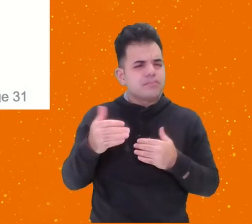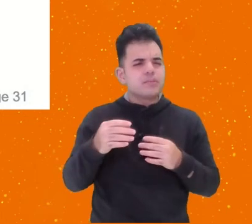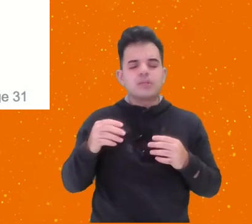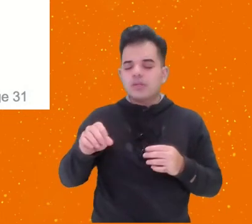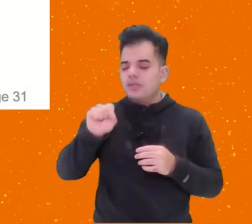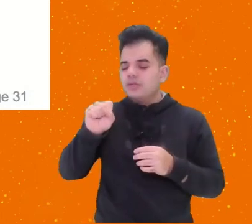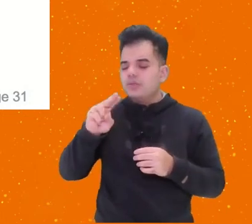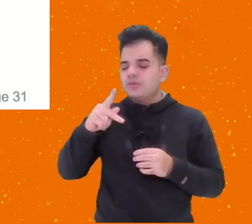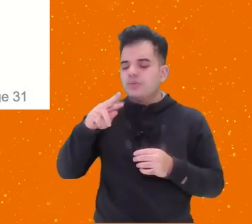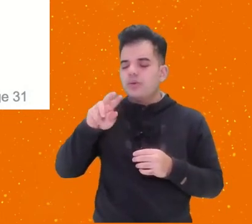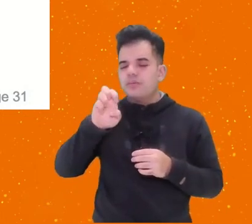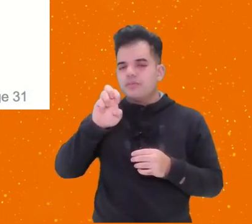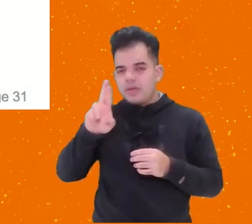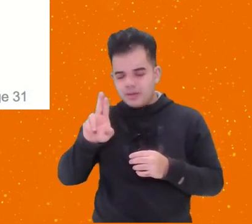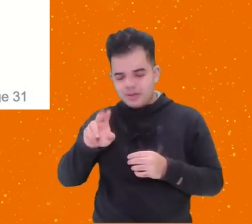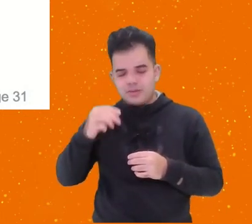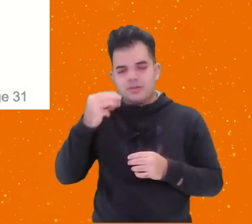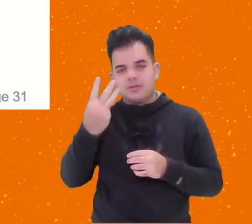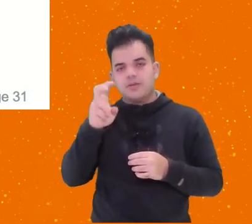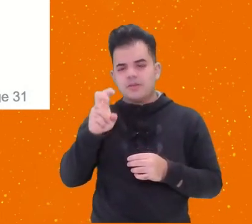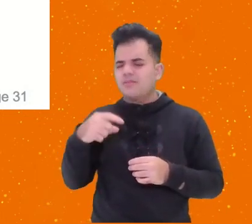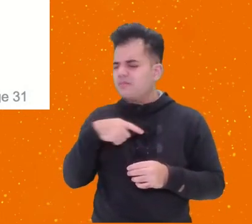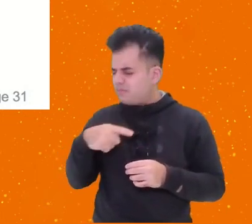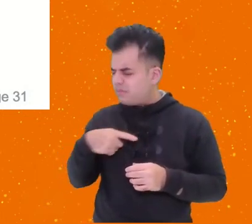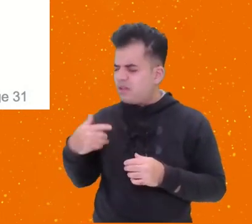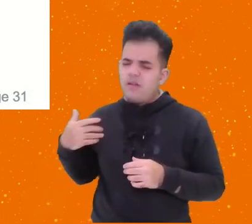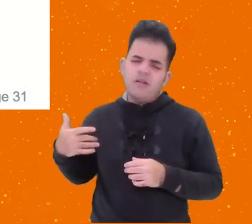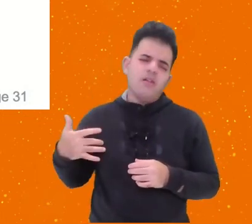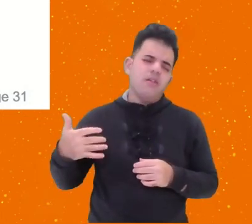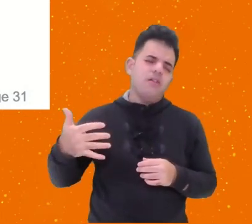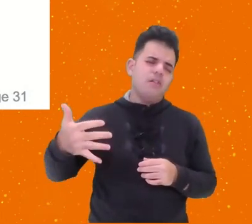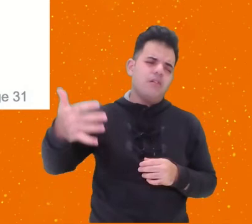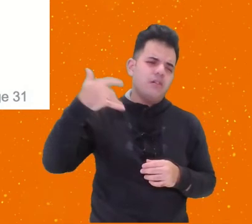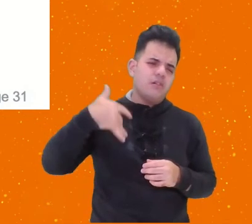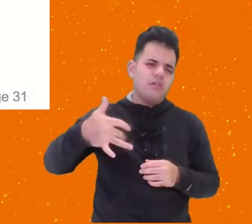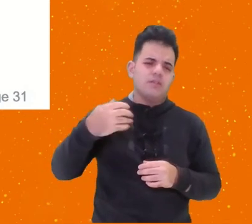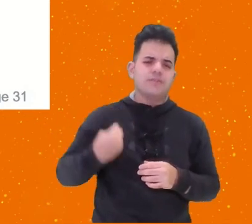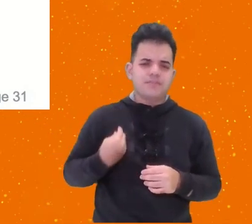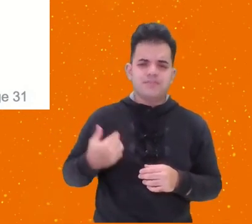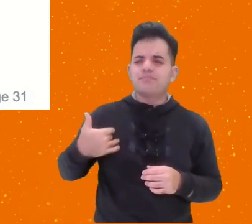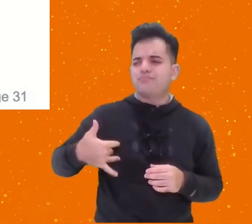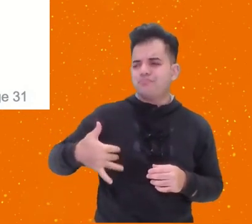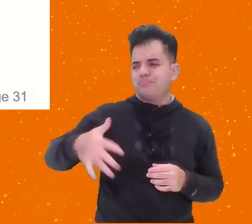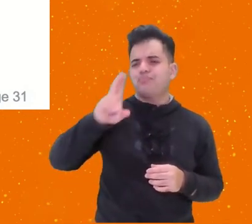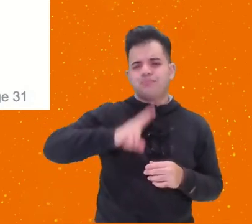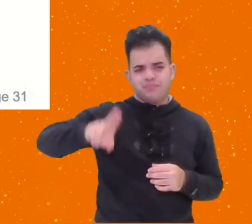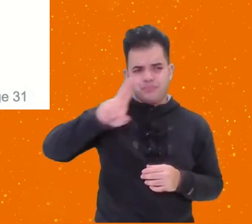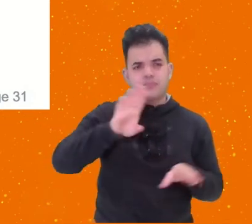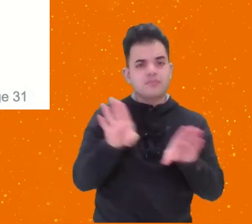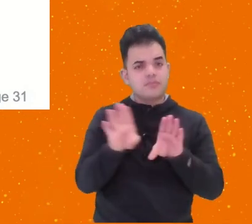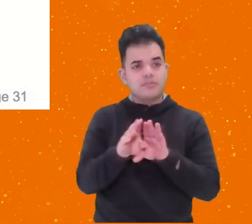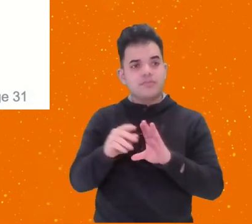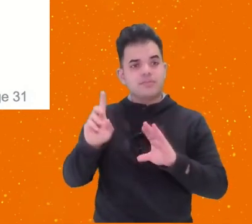o Super 35 ainda tem uma vida pela frente. E uma coisa que agora já vai ser o gancho para o